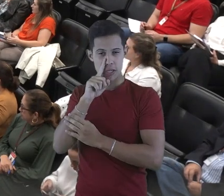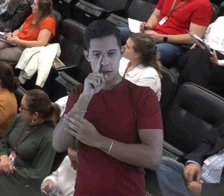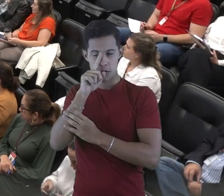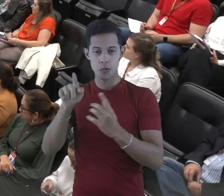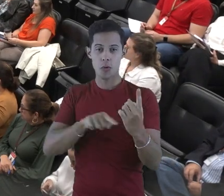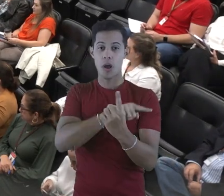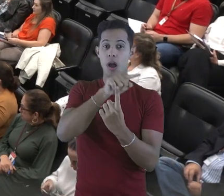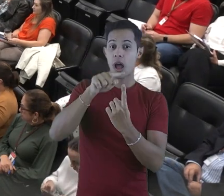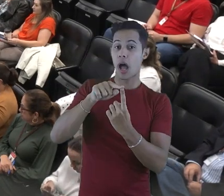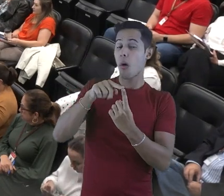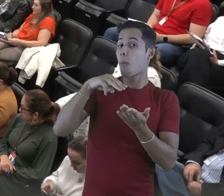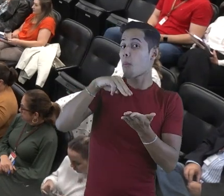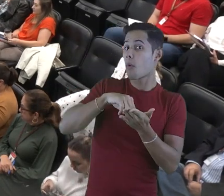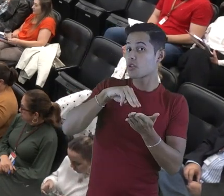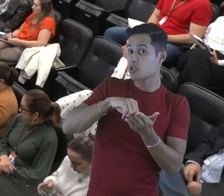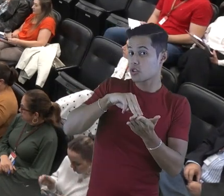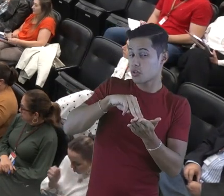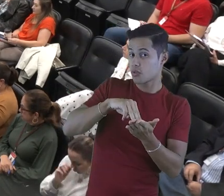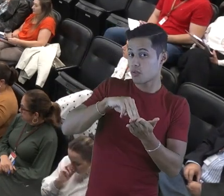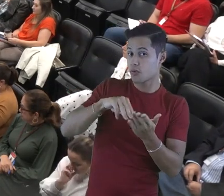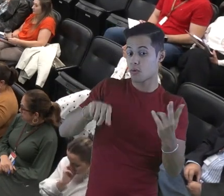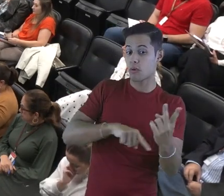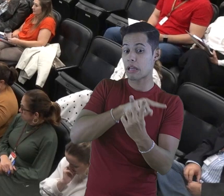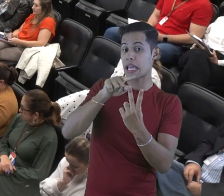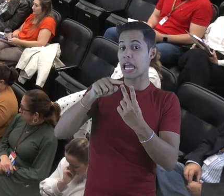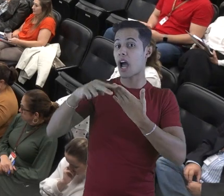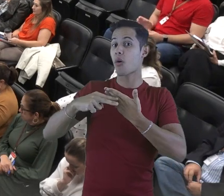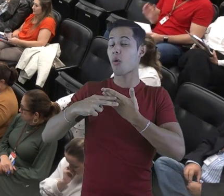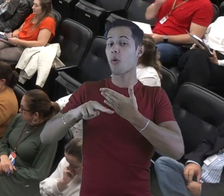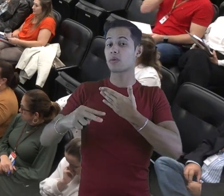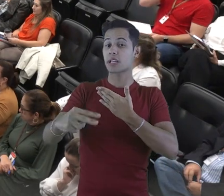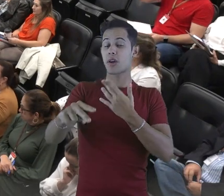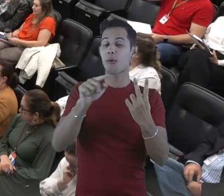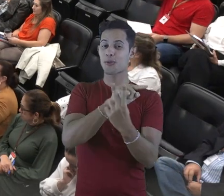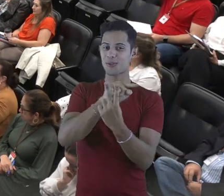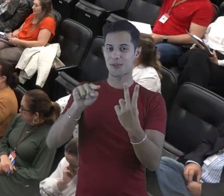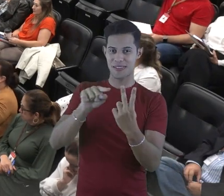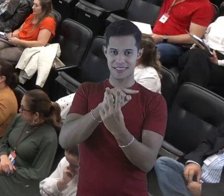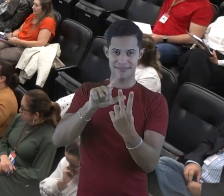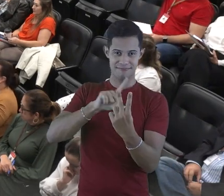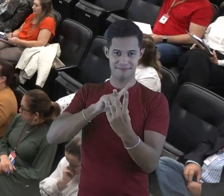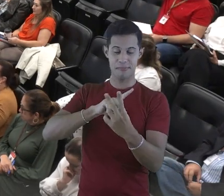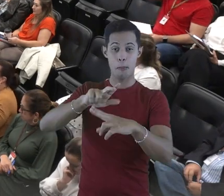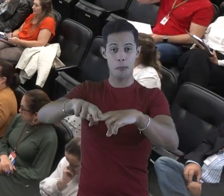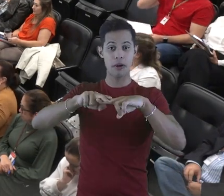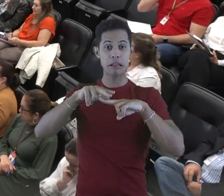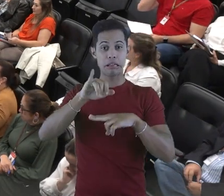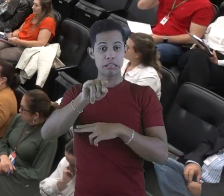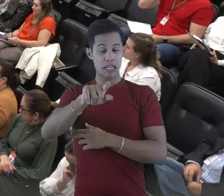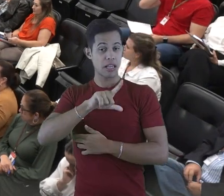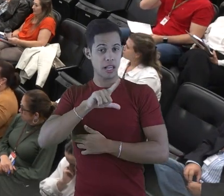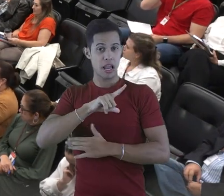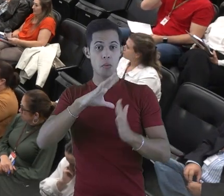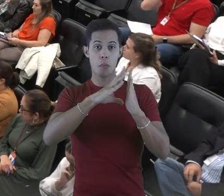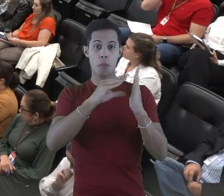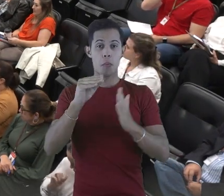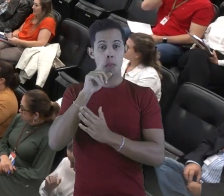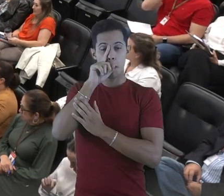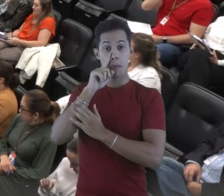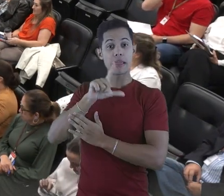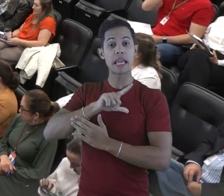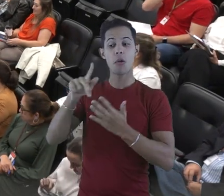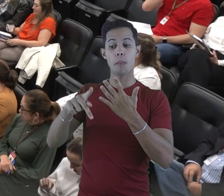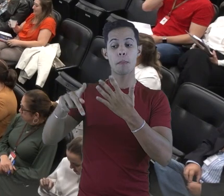consequência então quando eu tenho uma matriz de risco eu tenho uma priorização porque vocês lembram lá que o nível de risco era extremo estava vermelhinho 4